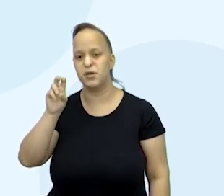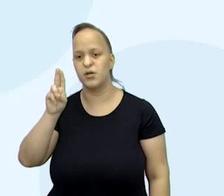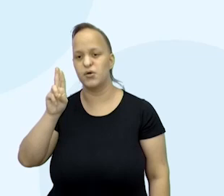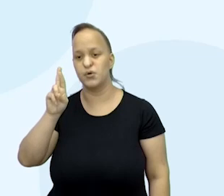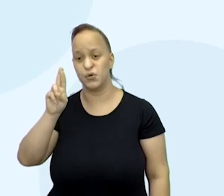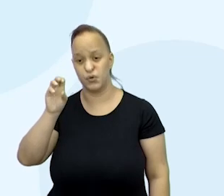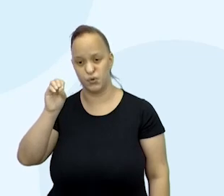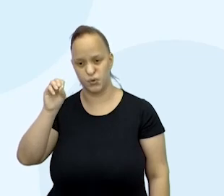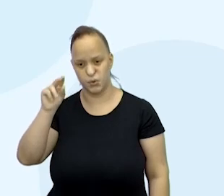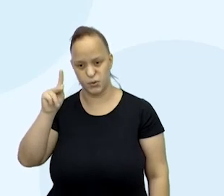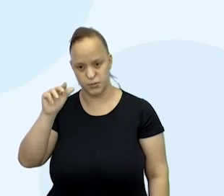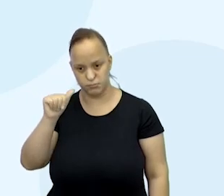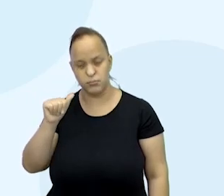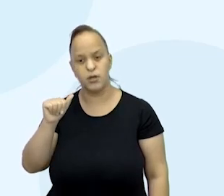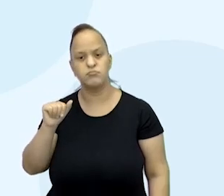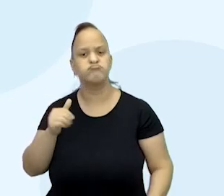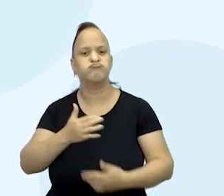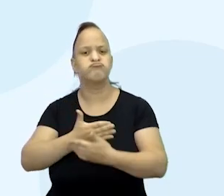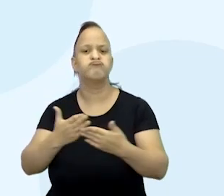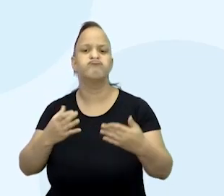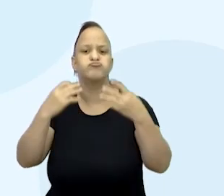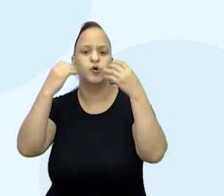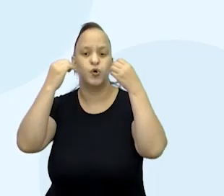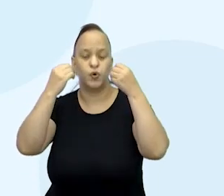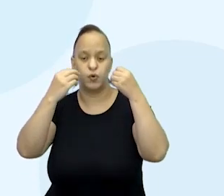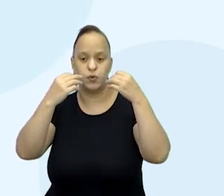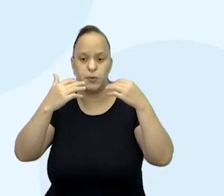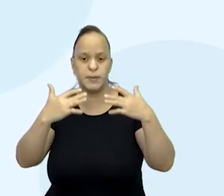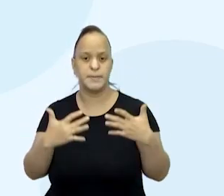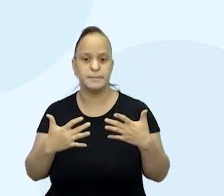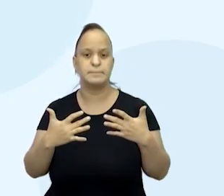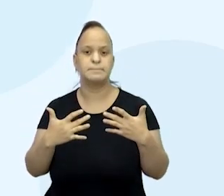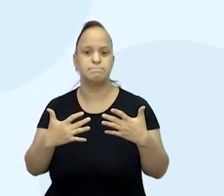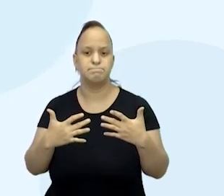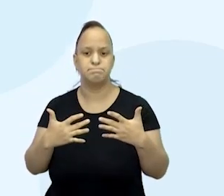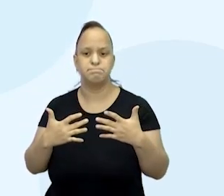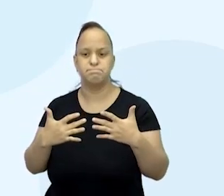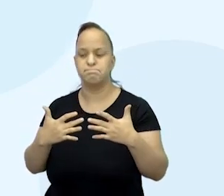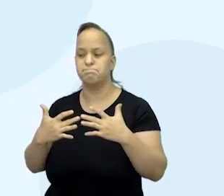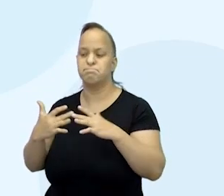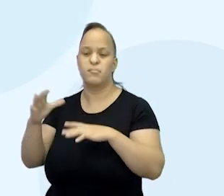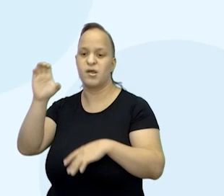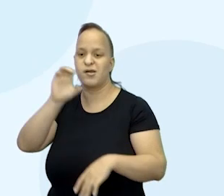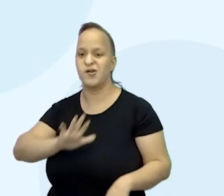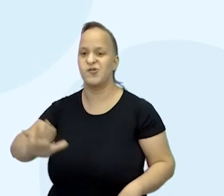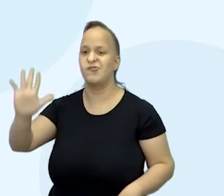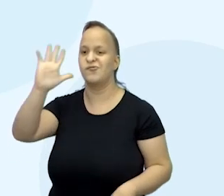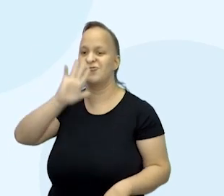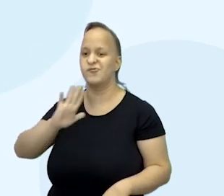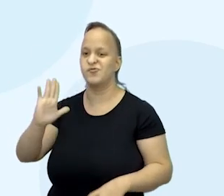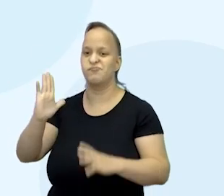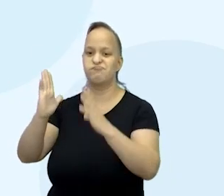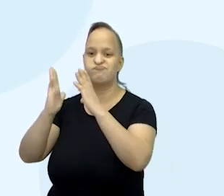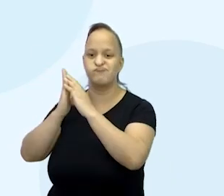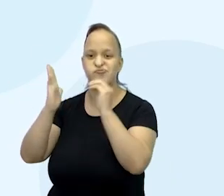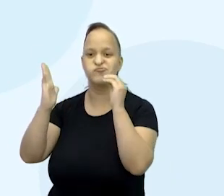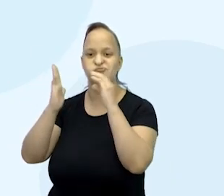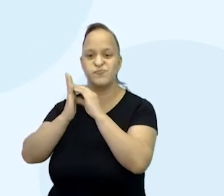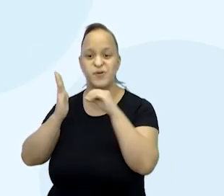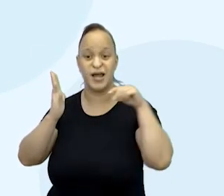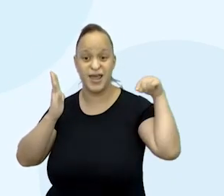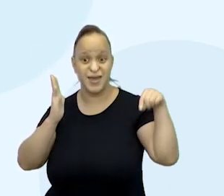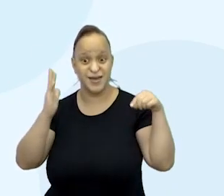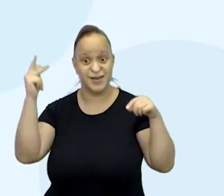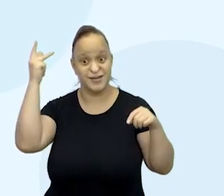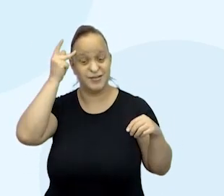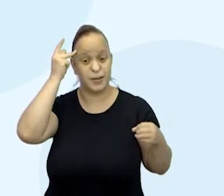uma política, que visa o modelo europeu e nós temos a criação de um bairro